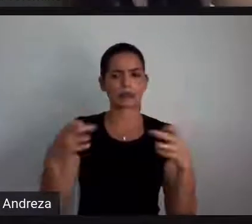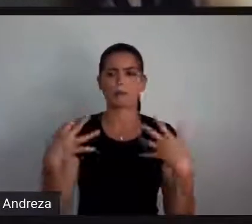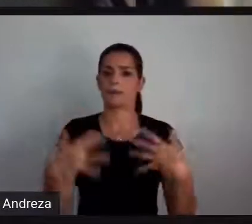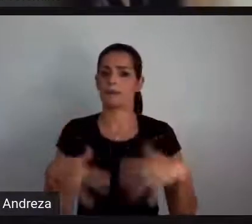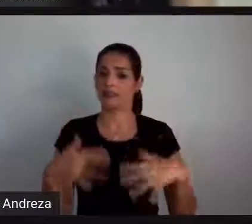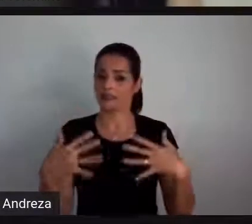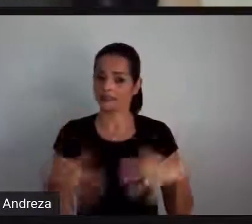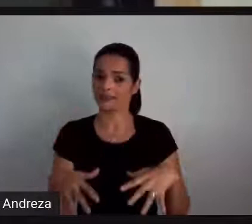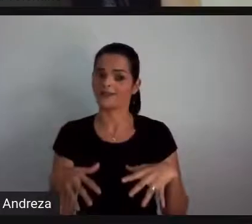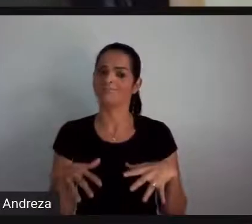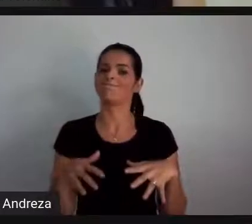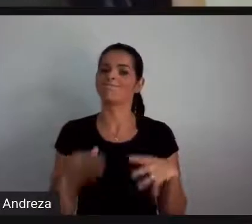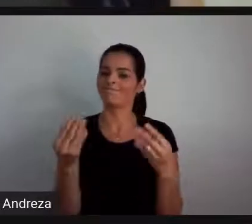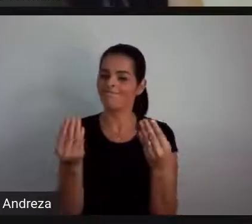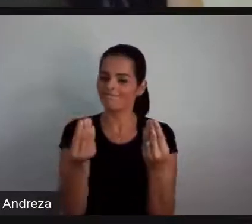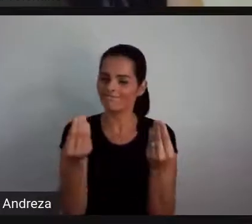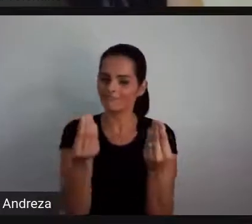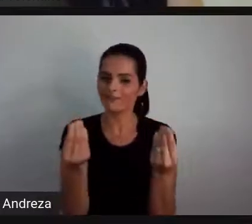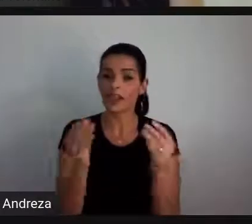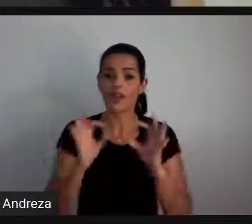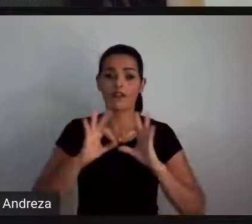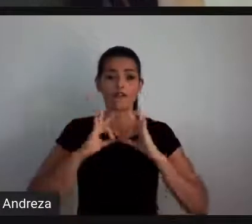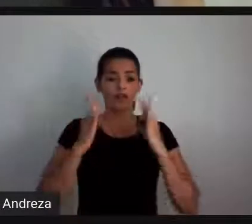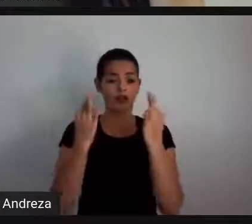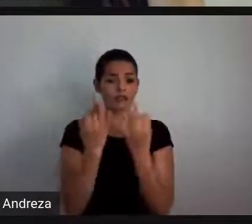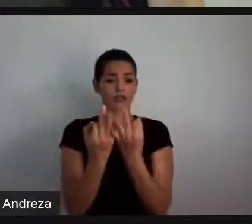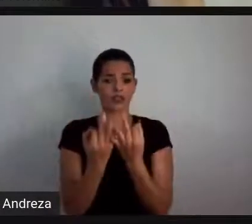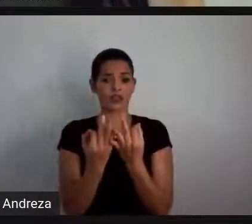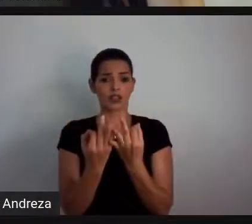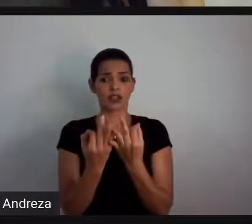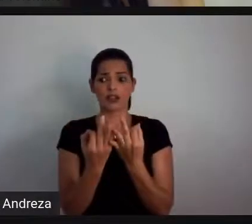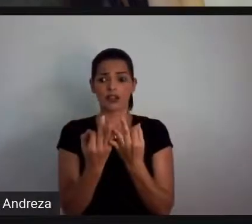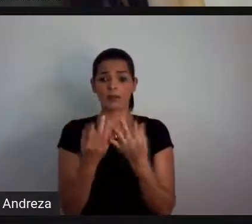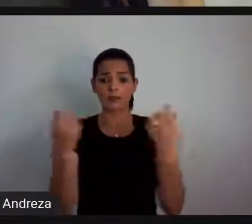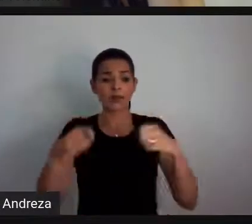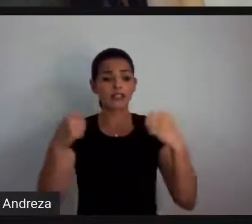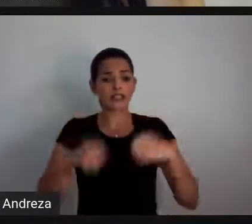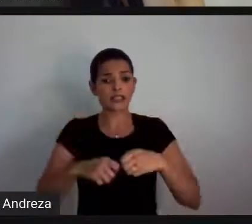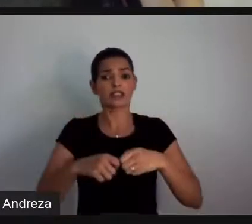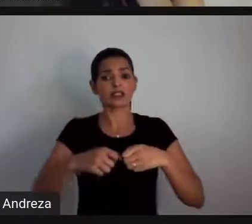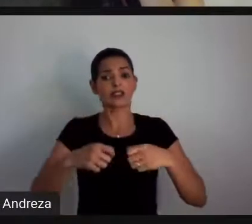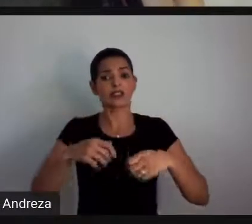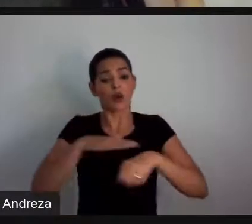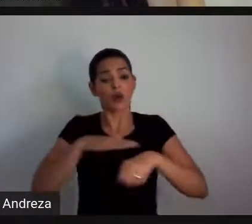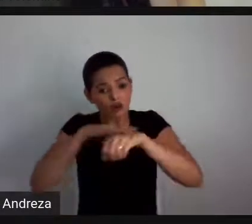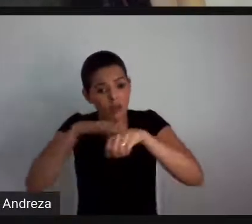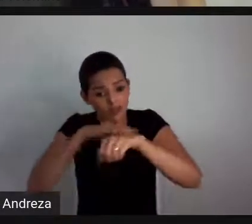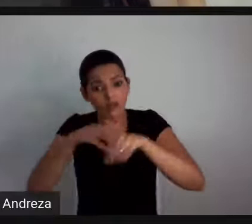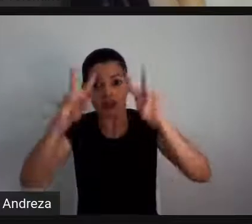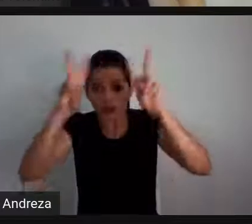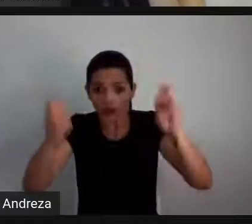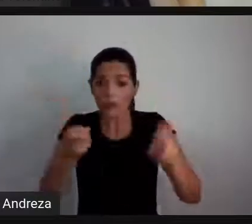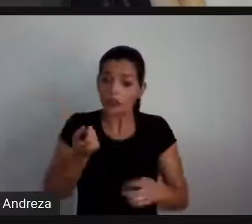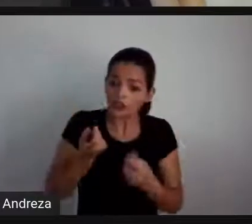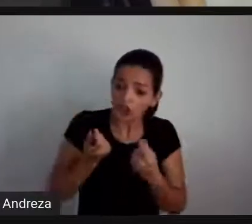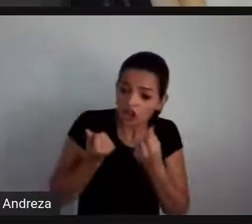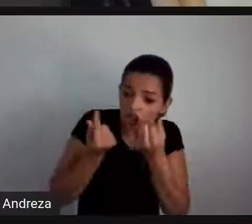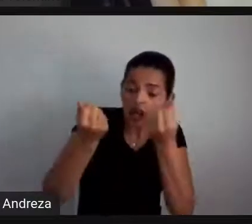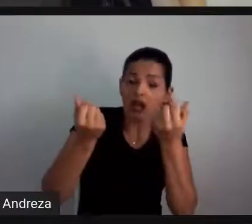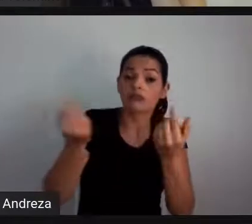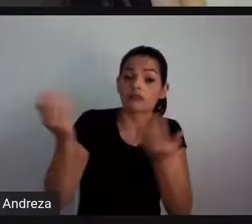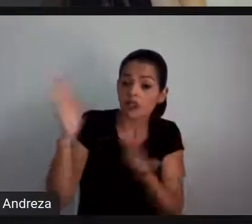tem cada vez mais tirar essa coisa do dinheiro como tabu, né? A gente precisa trazer para dentro de casa a